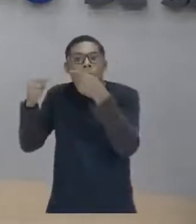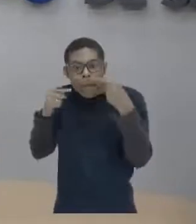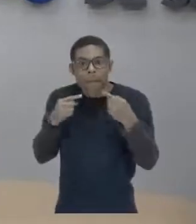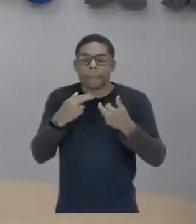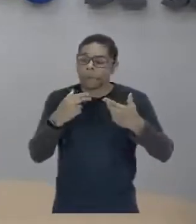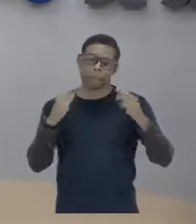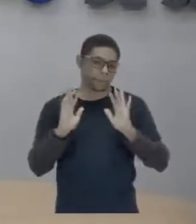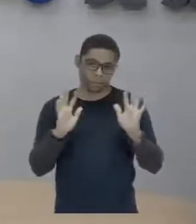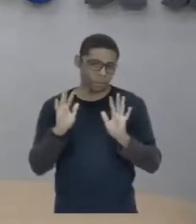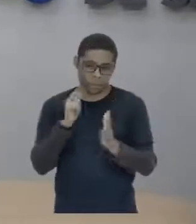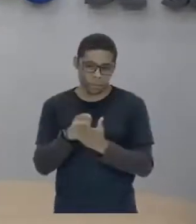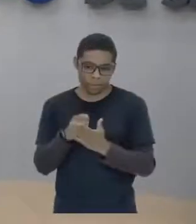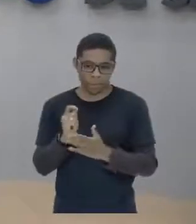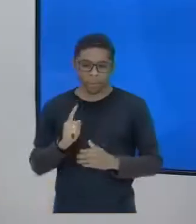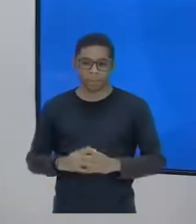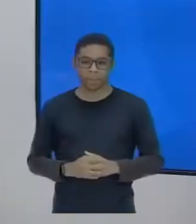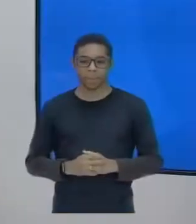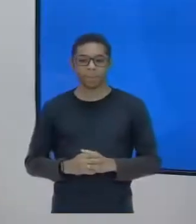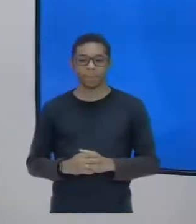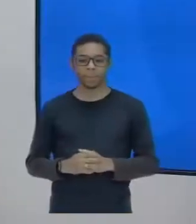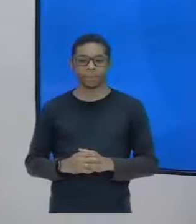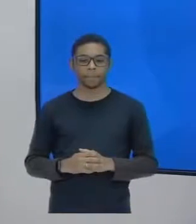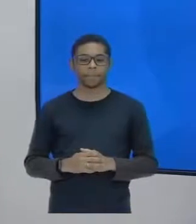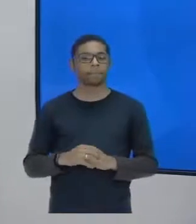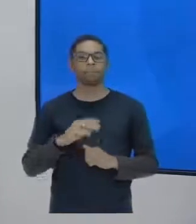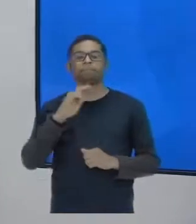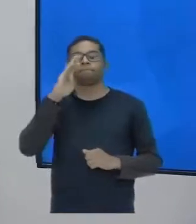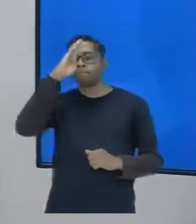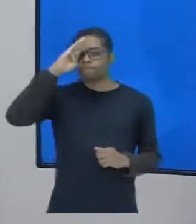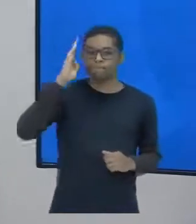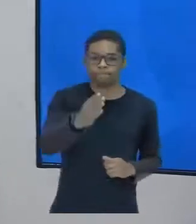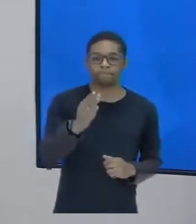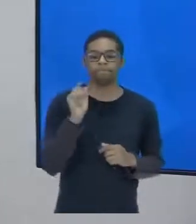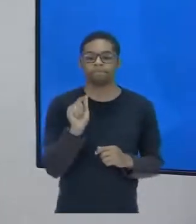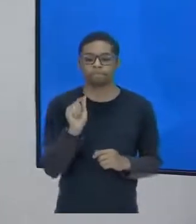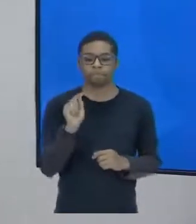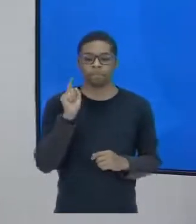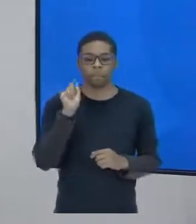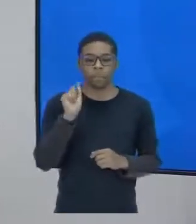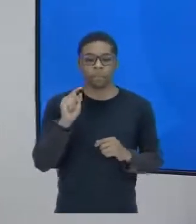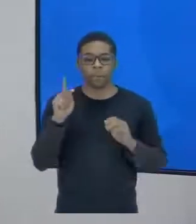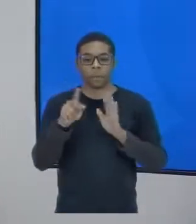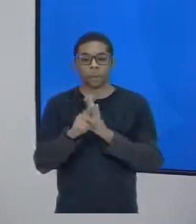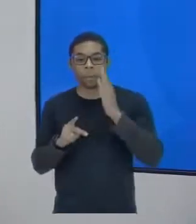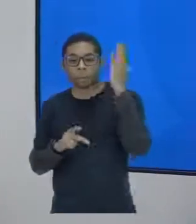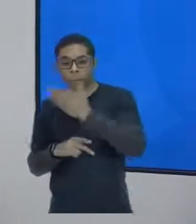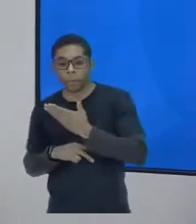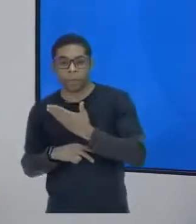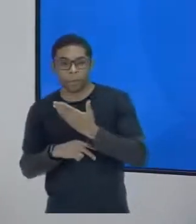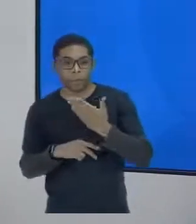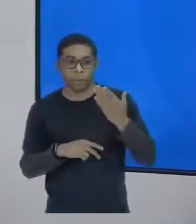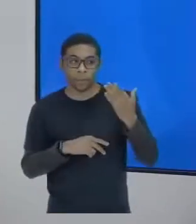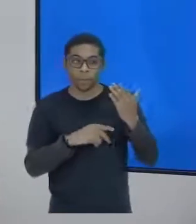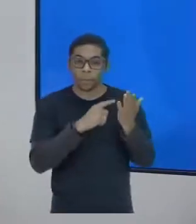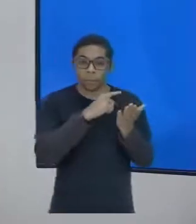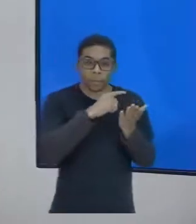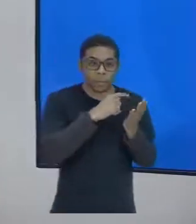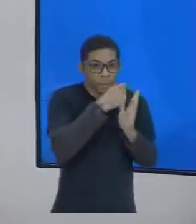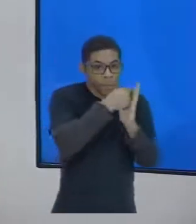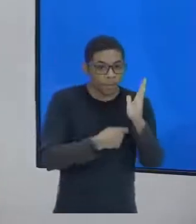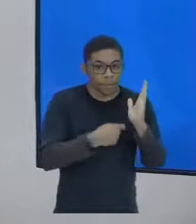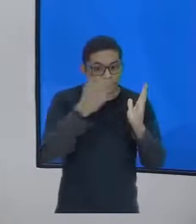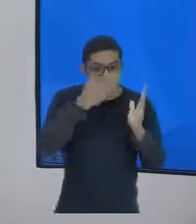tão polarizado. Ou seja, grosso modo, o texto dissertativo argumentativo é para a prova, o artigo de opinião circula nas